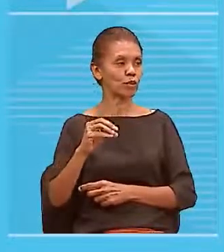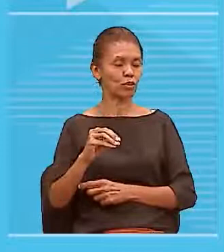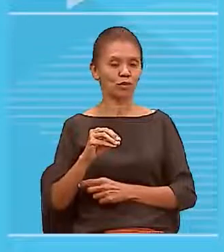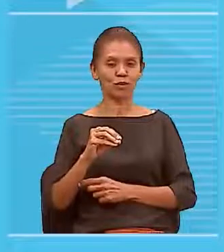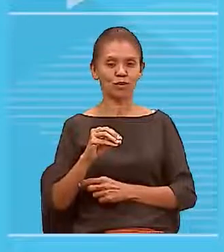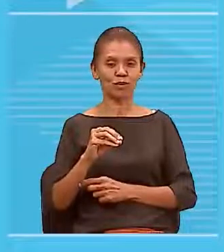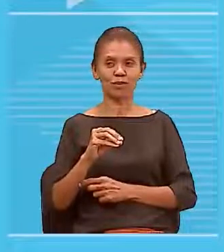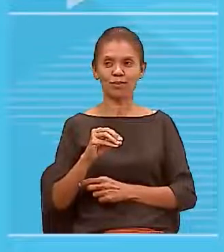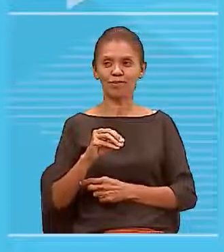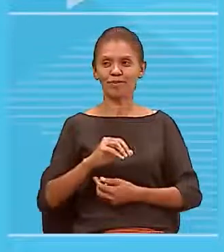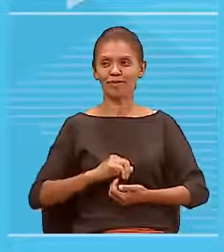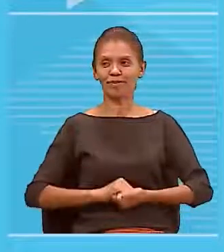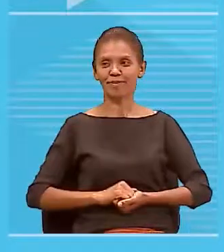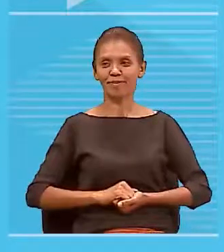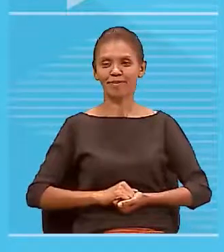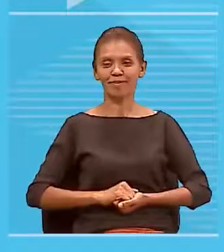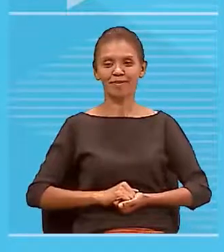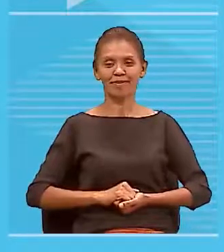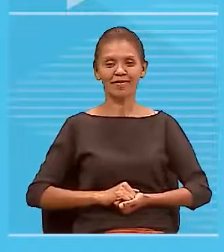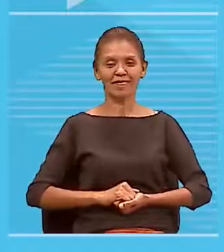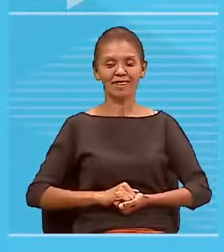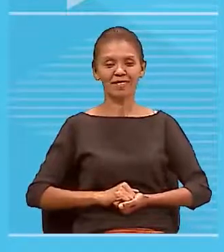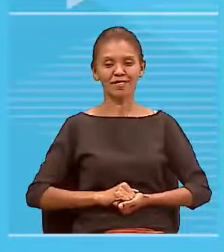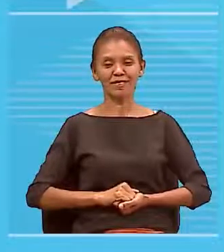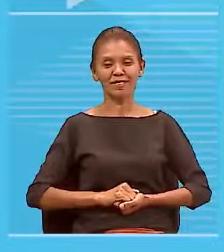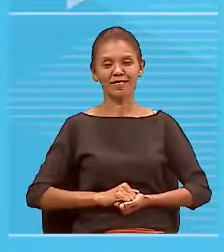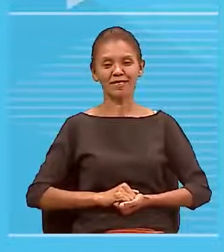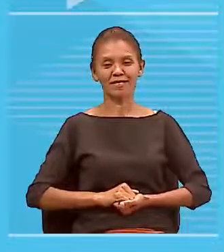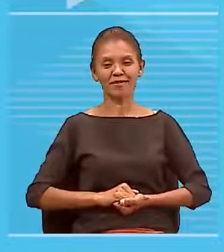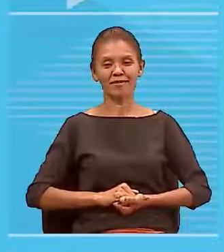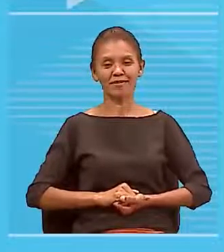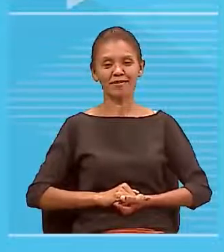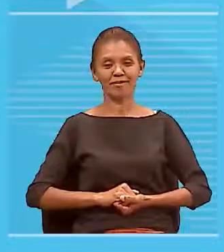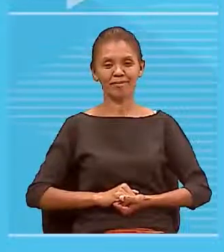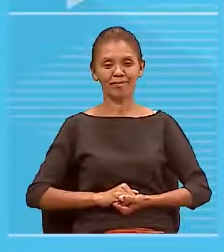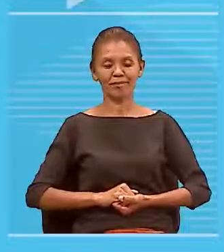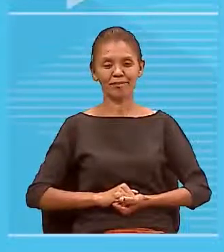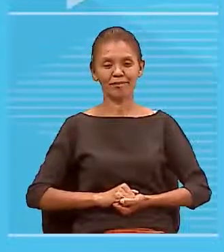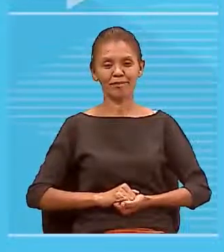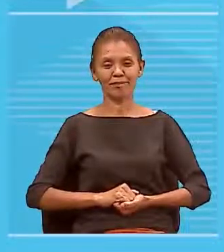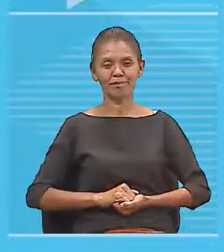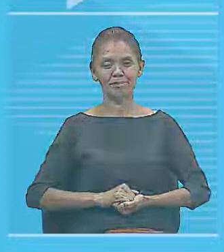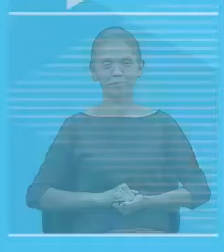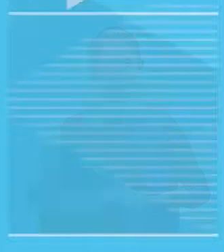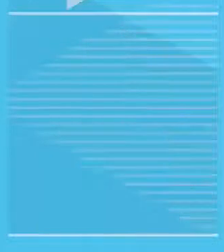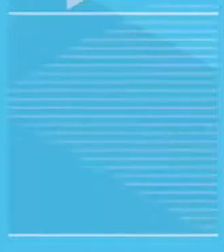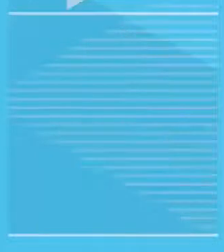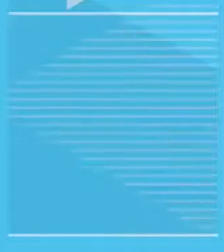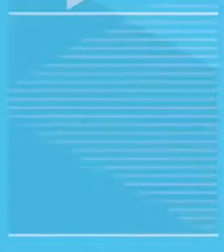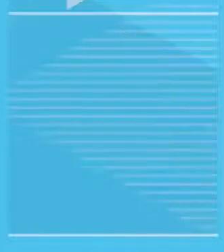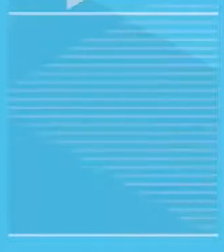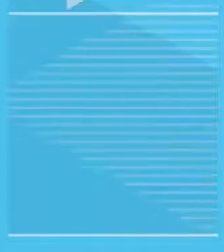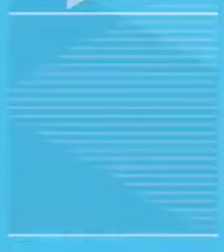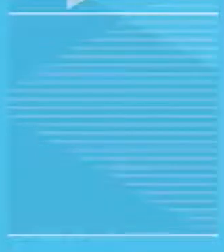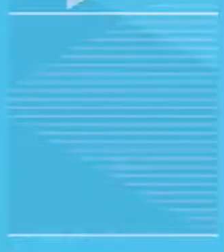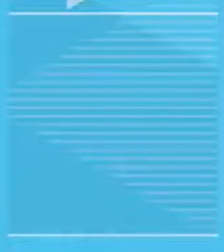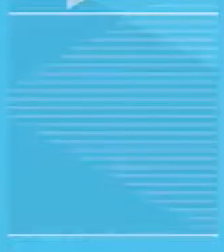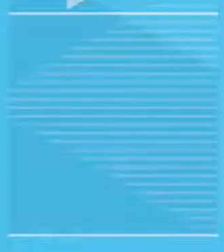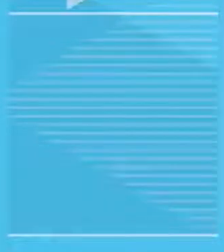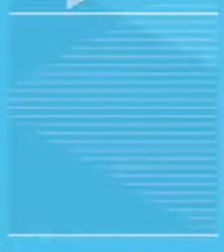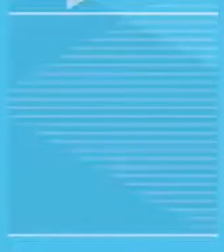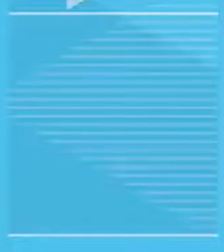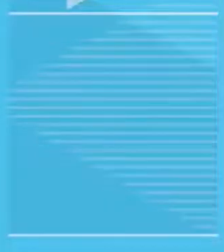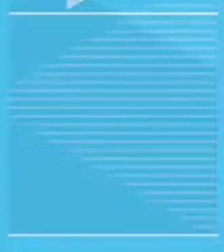Exatamente, Jack. Os tubarões vivem no oceano, mais especificamente em algumas nas profundezas. Algumas espécies, né? Tem